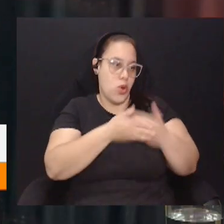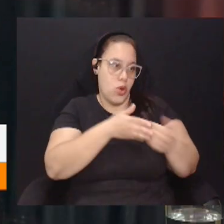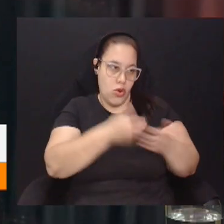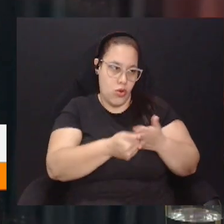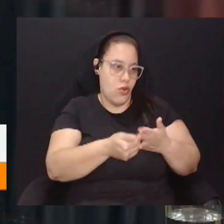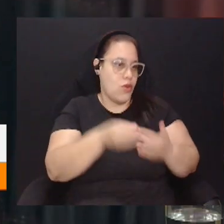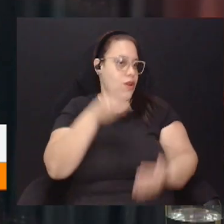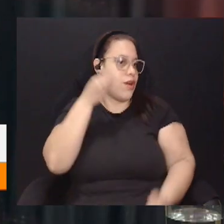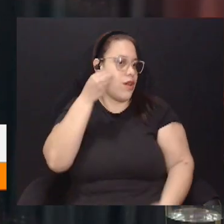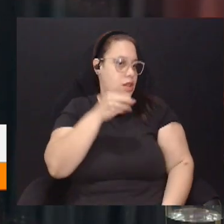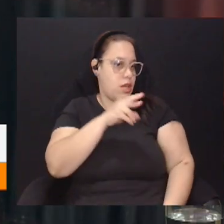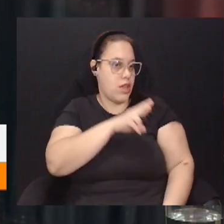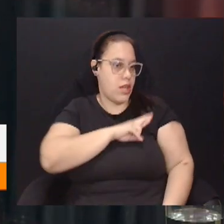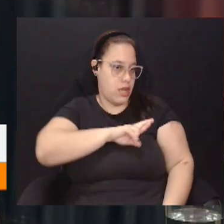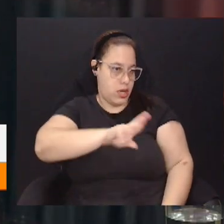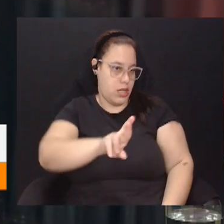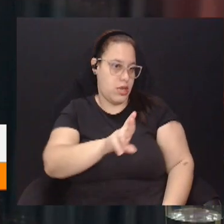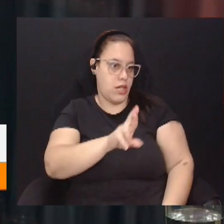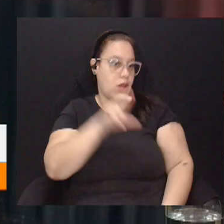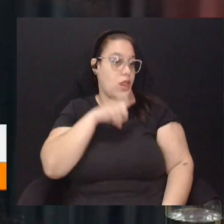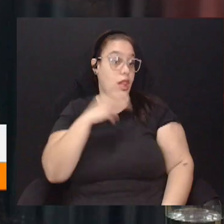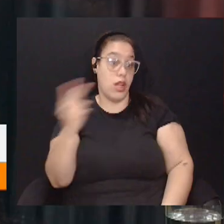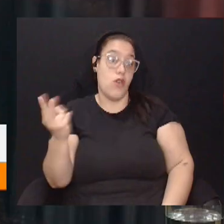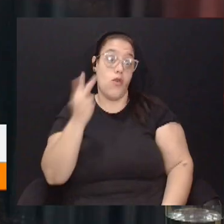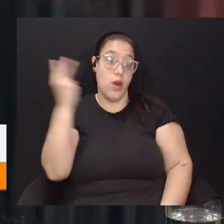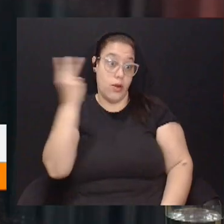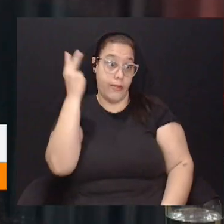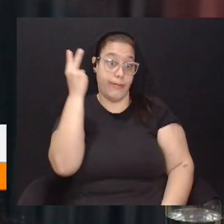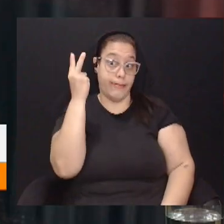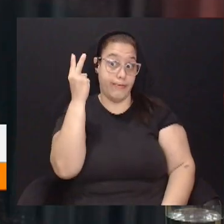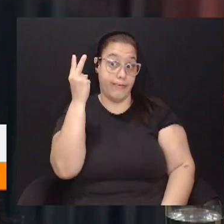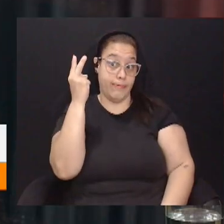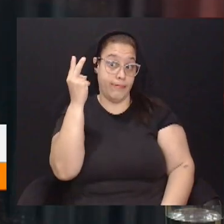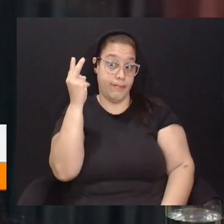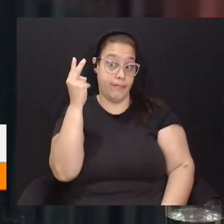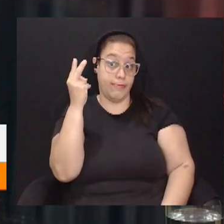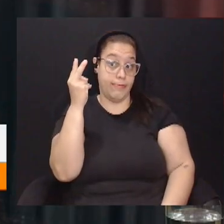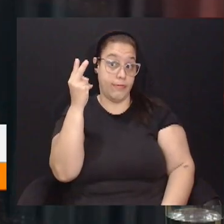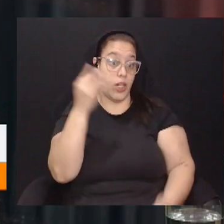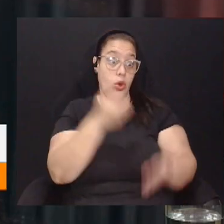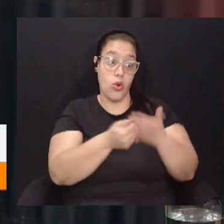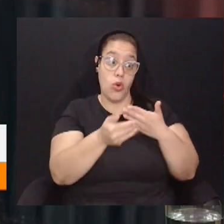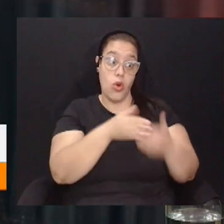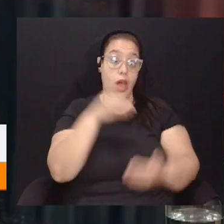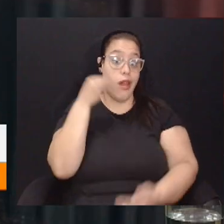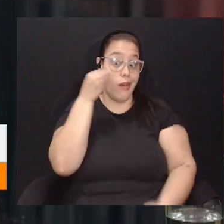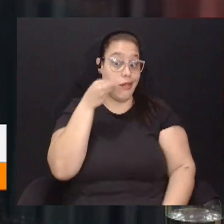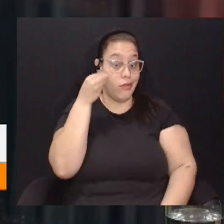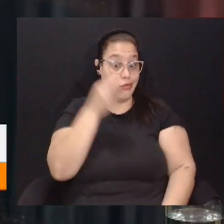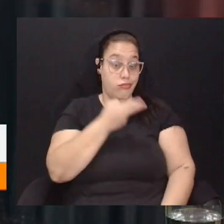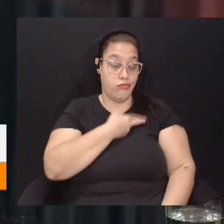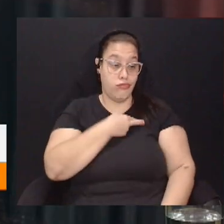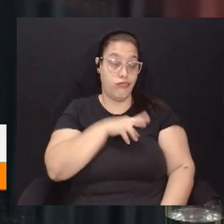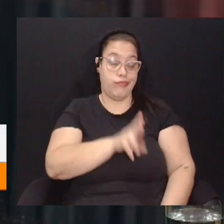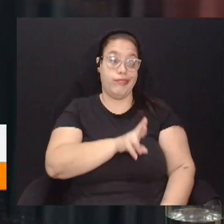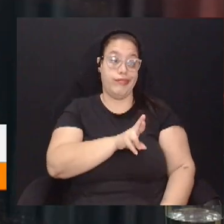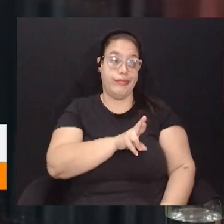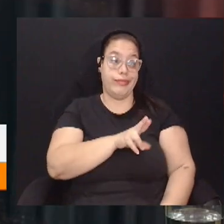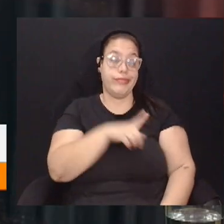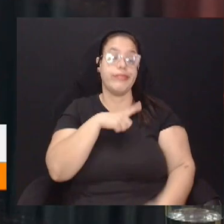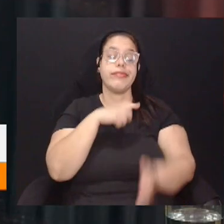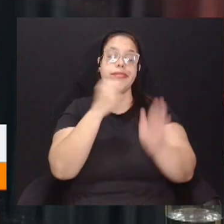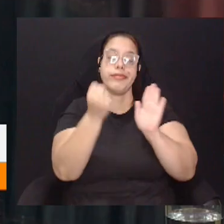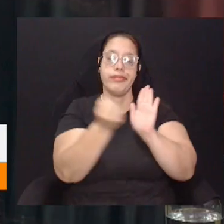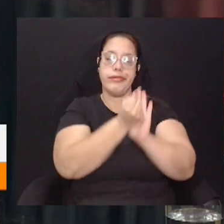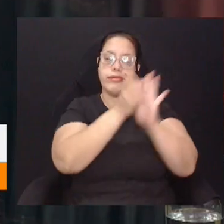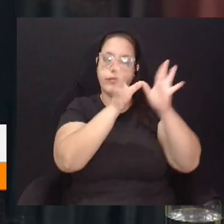ela tem o seu valor, né. Qualquer experiência religiosa, ela tem um significado